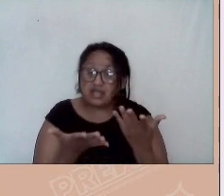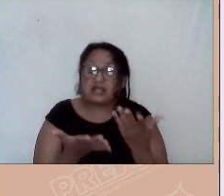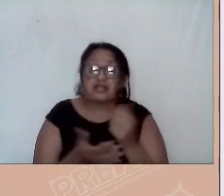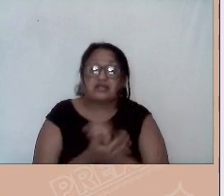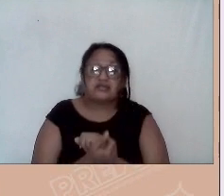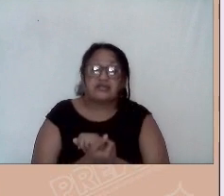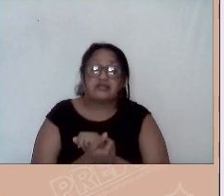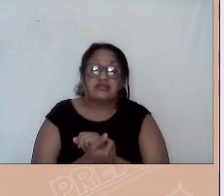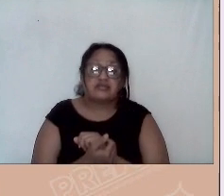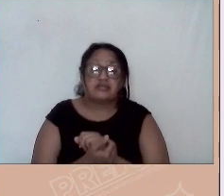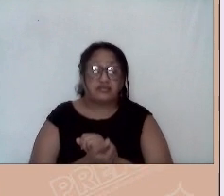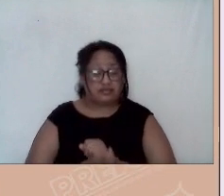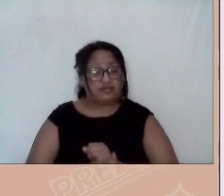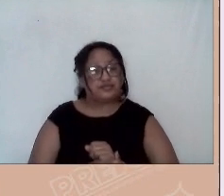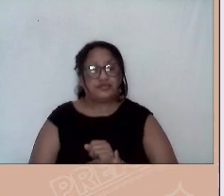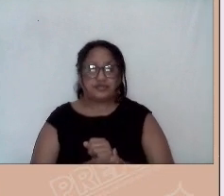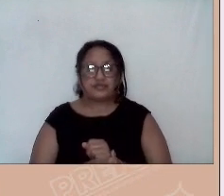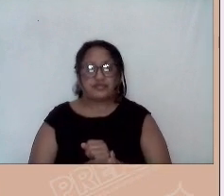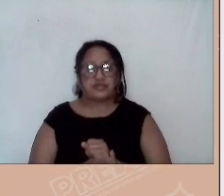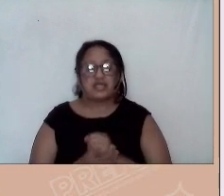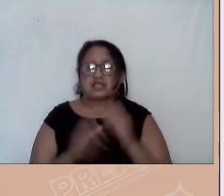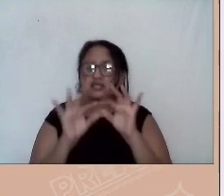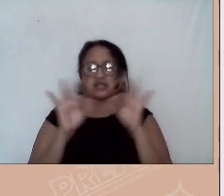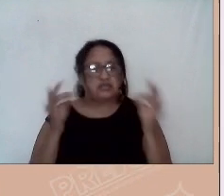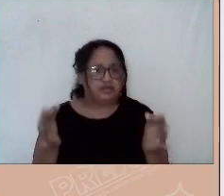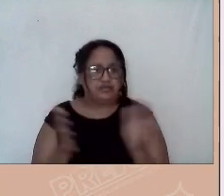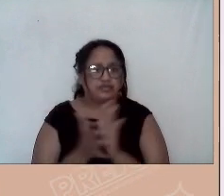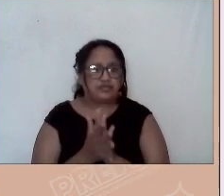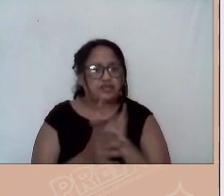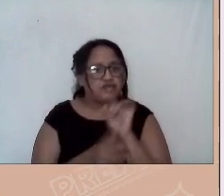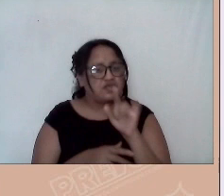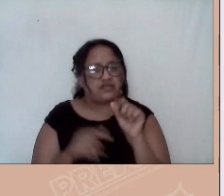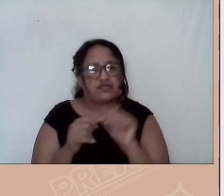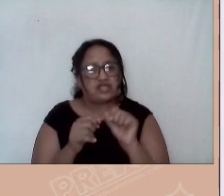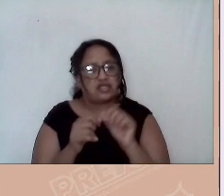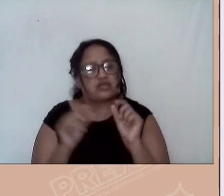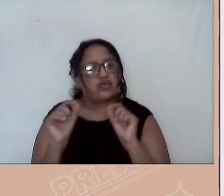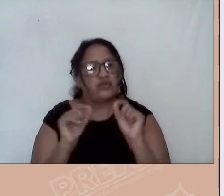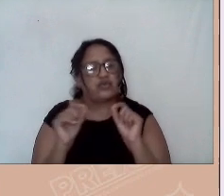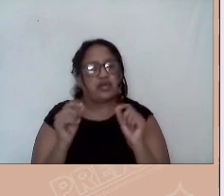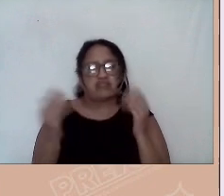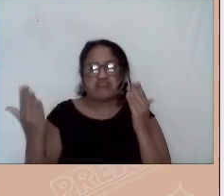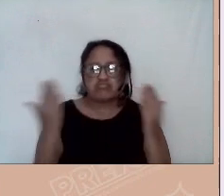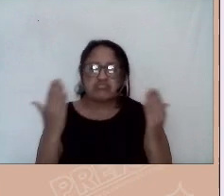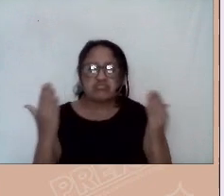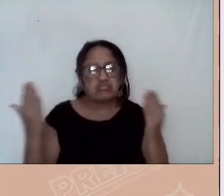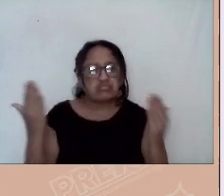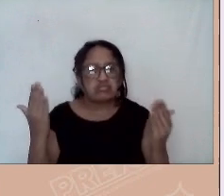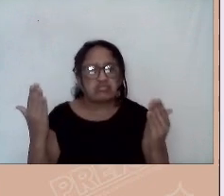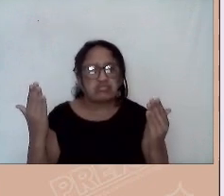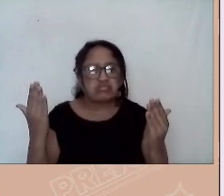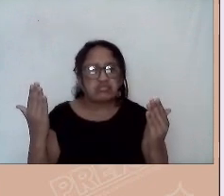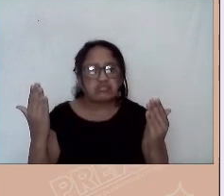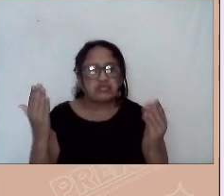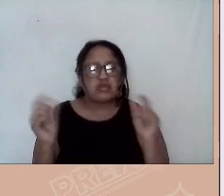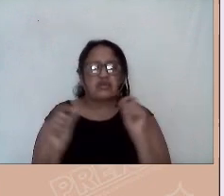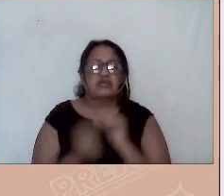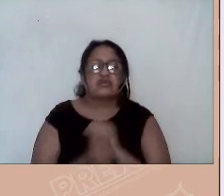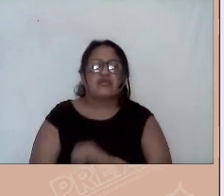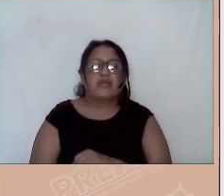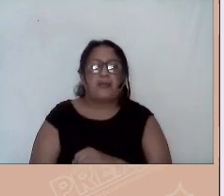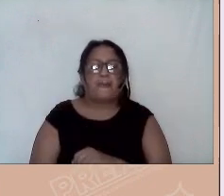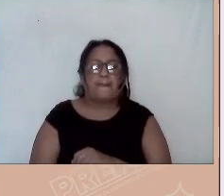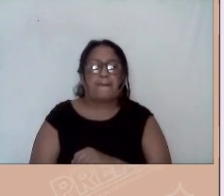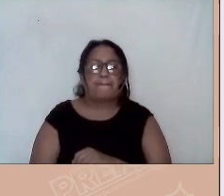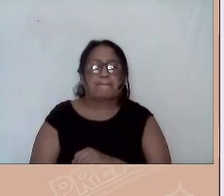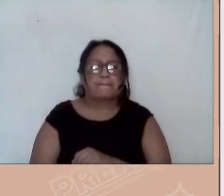by making a distinction simplesmente fazendo uma distinção entre security breaking and